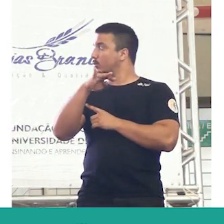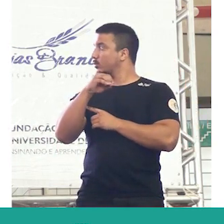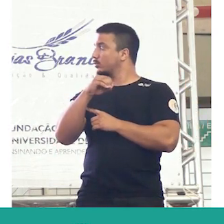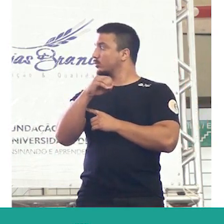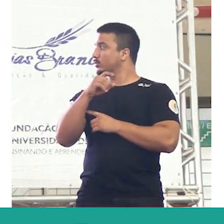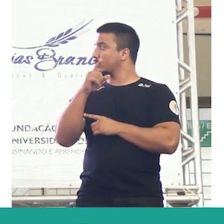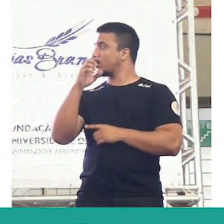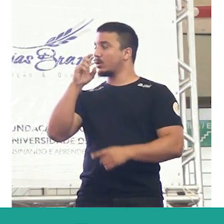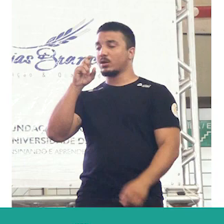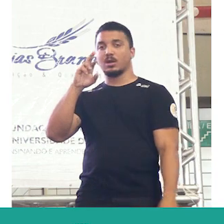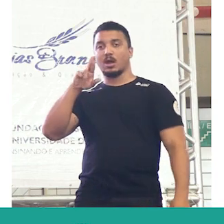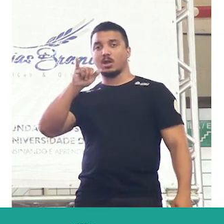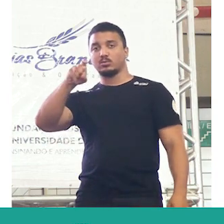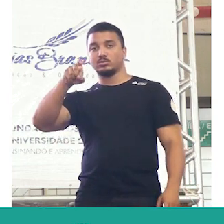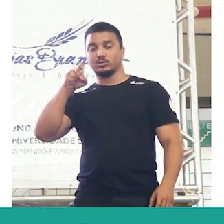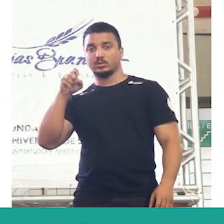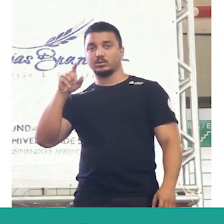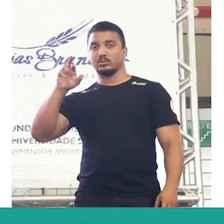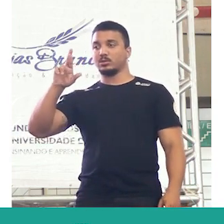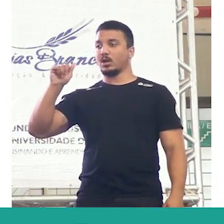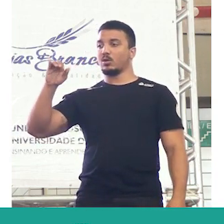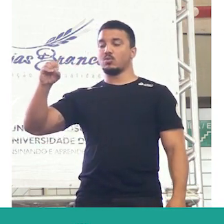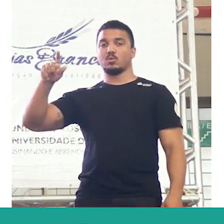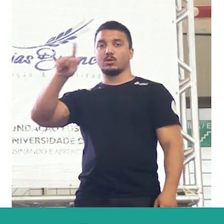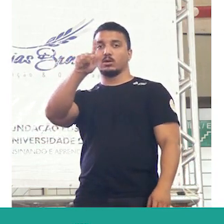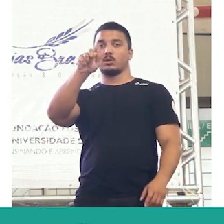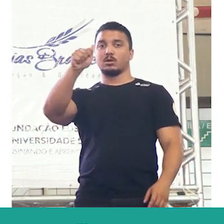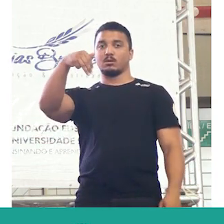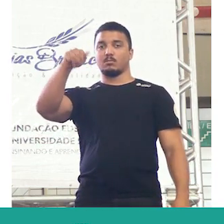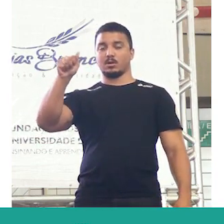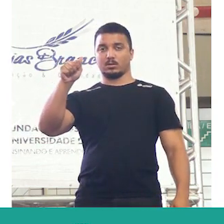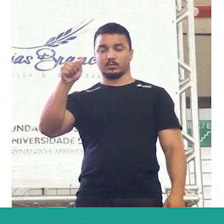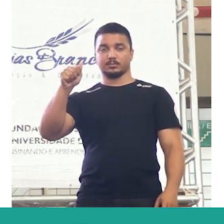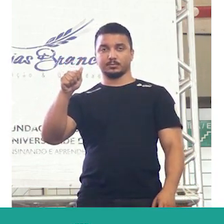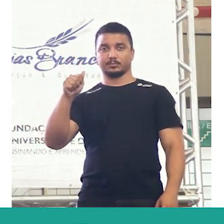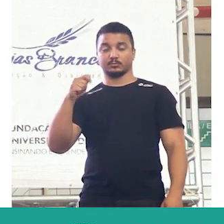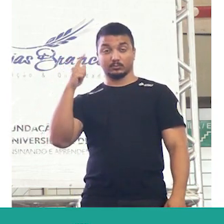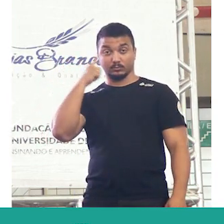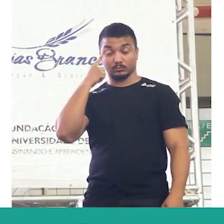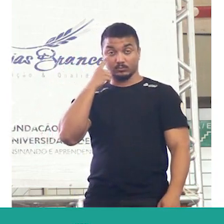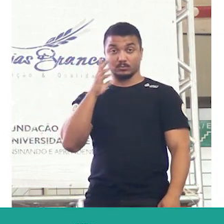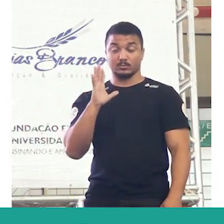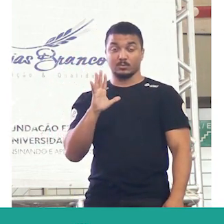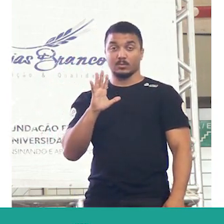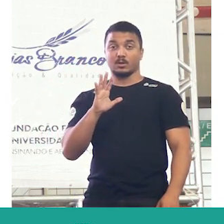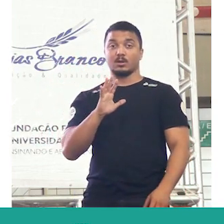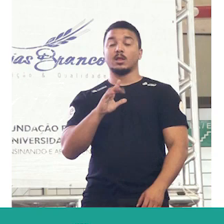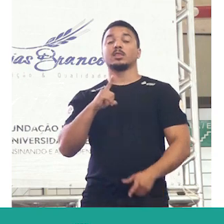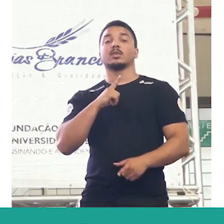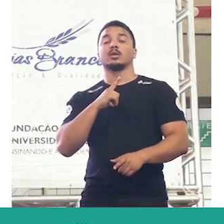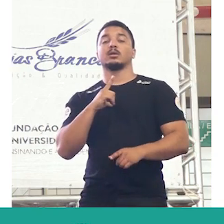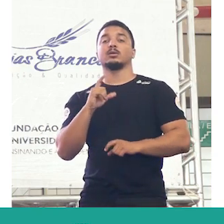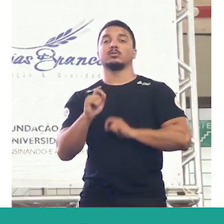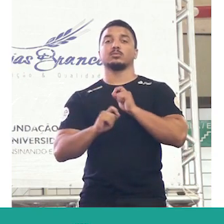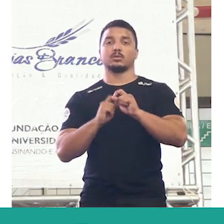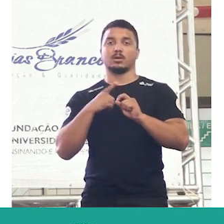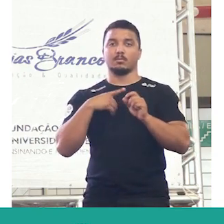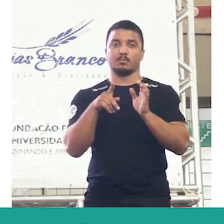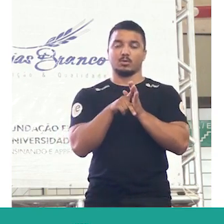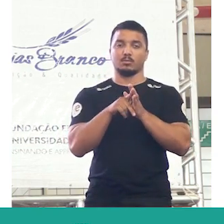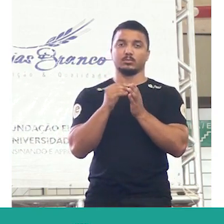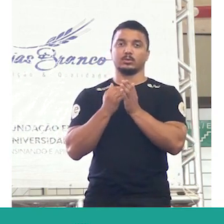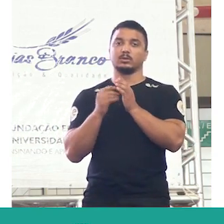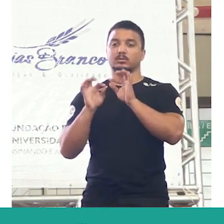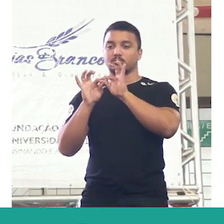infravermelho, ultravioleta, raio-x, raio gama. Entenderam ou não? Essa é a